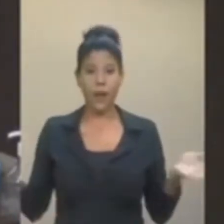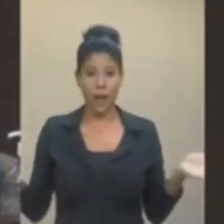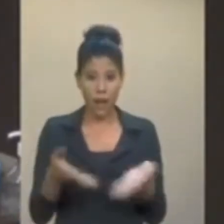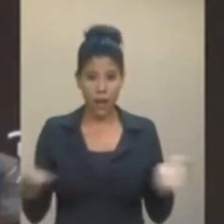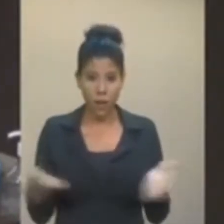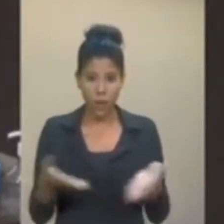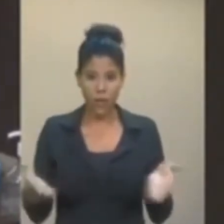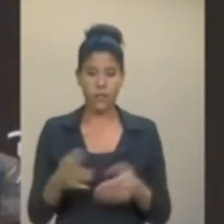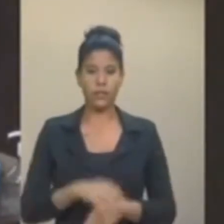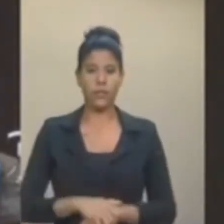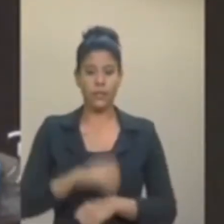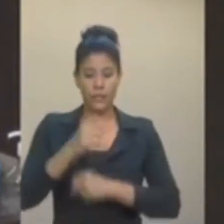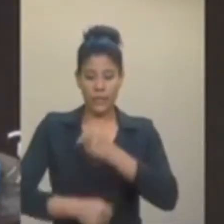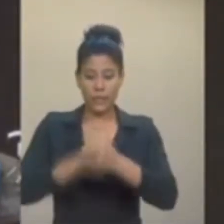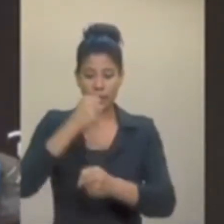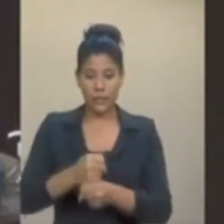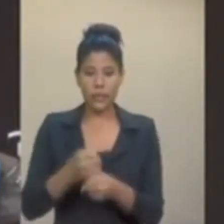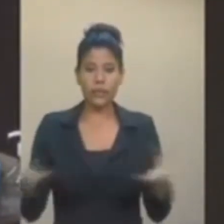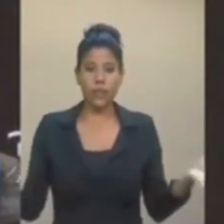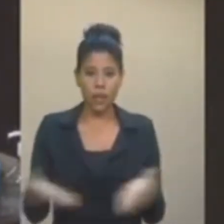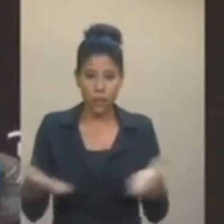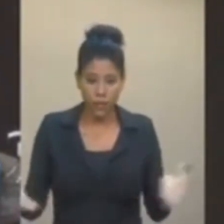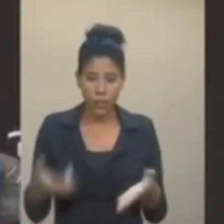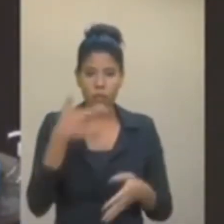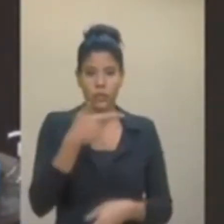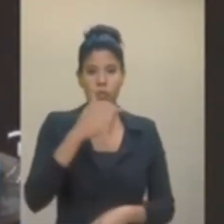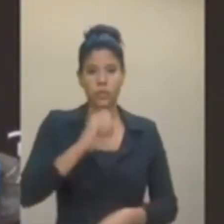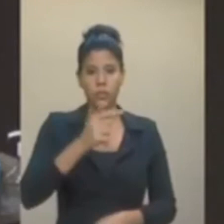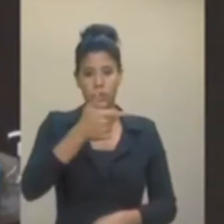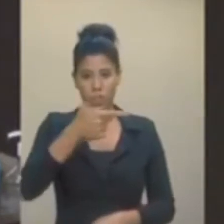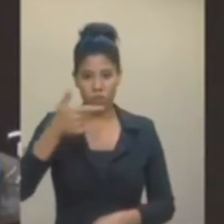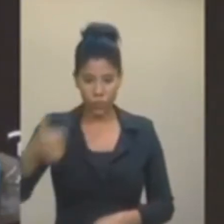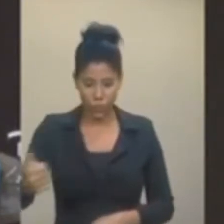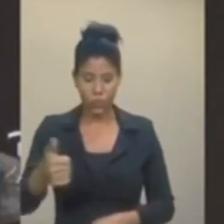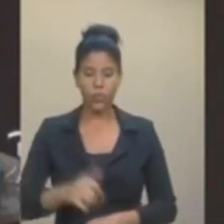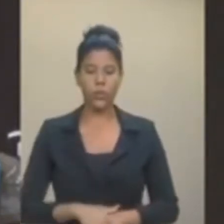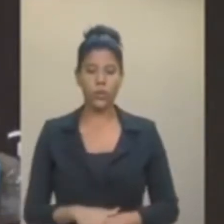nesse ano de 2021, quando se completam 100 anos de Wanda,